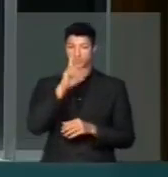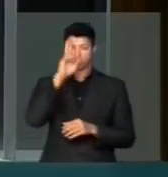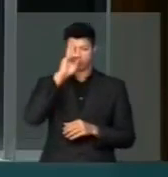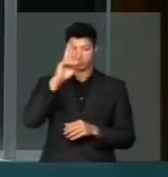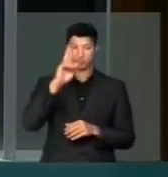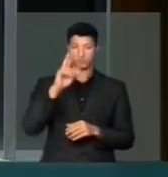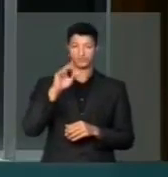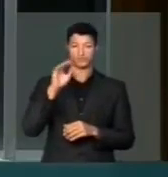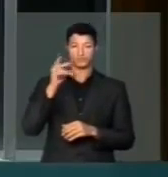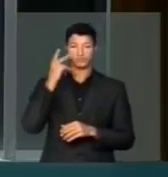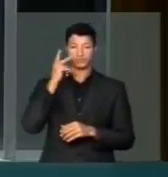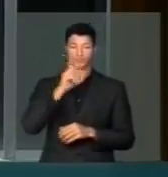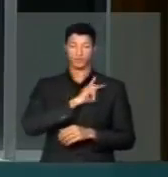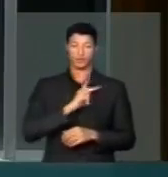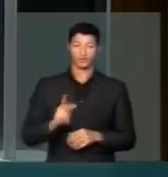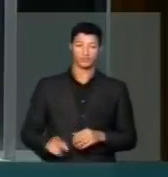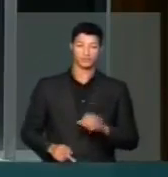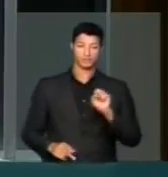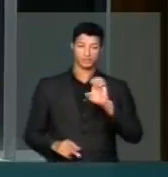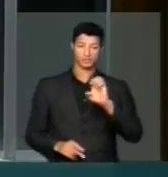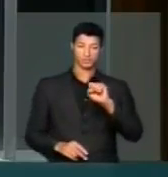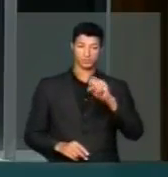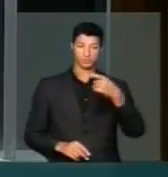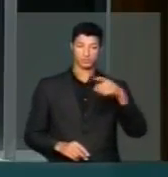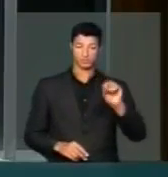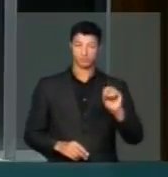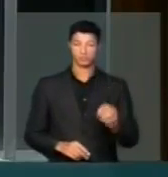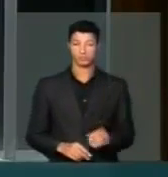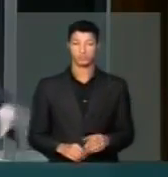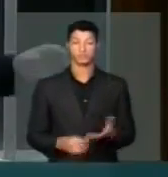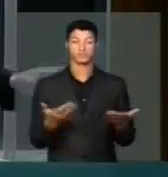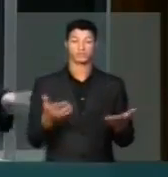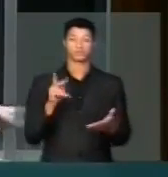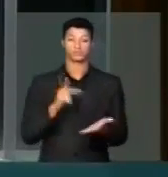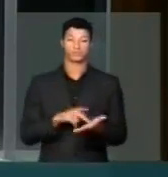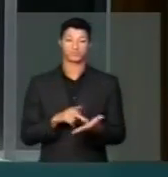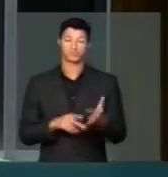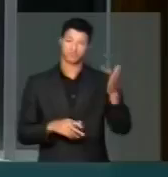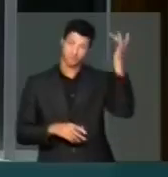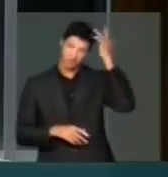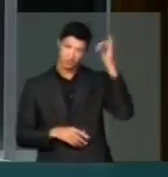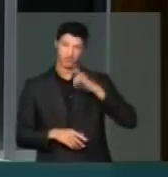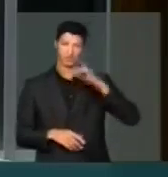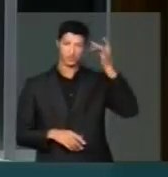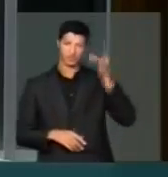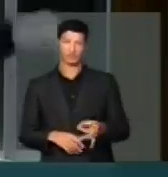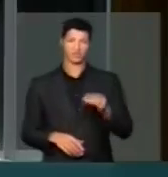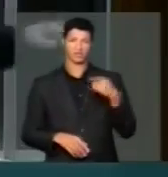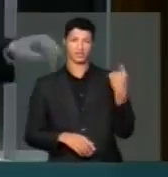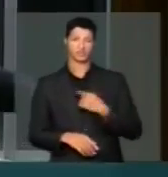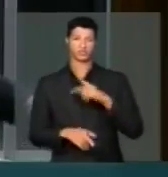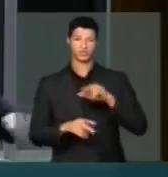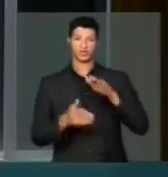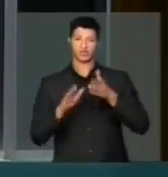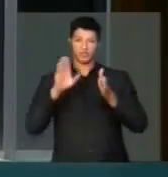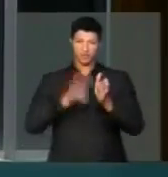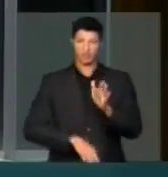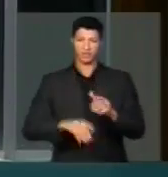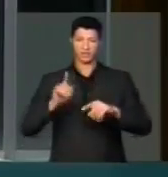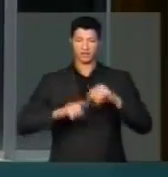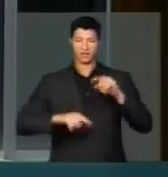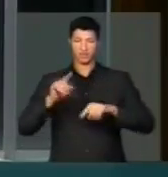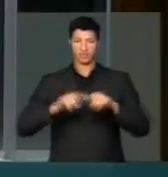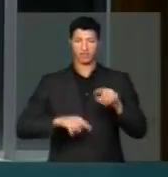vice-líder ao presidente da sessão. Isso é um verdadeiro absurdo. Eu tenho certeza que a gente vai derrotar essa